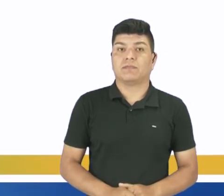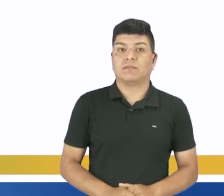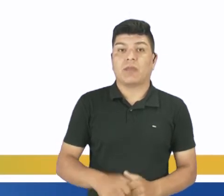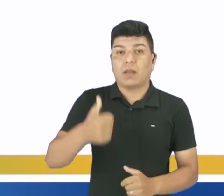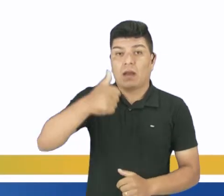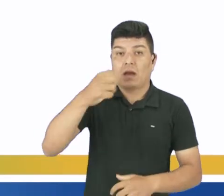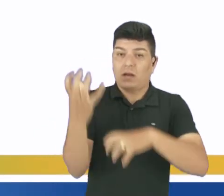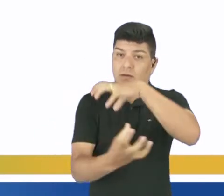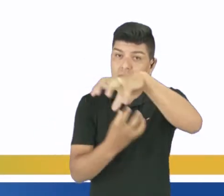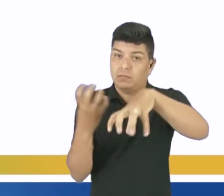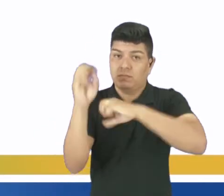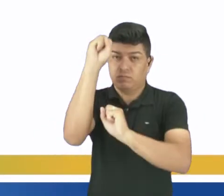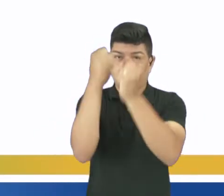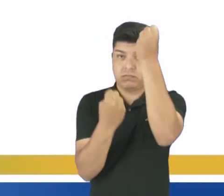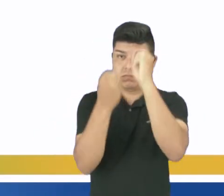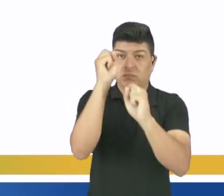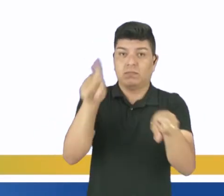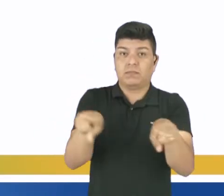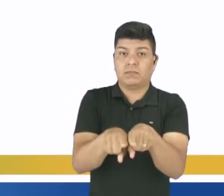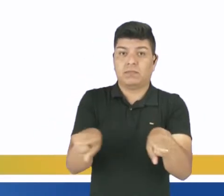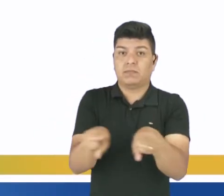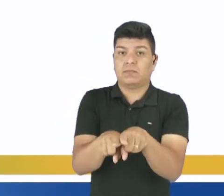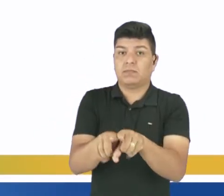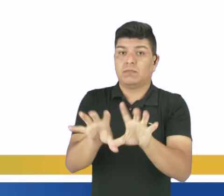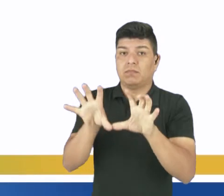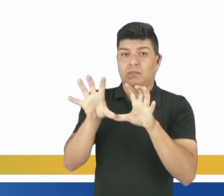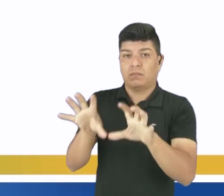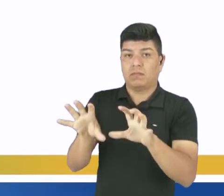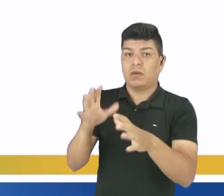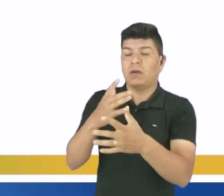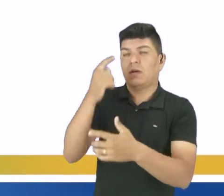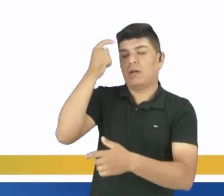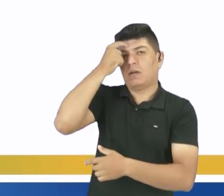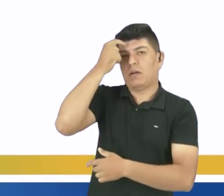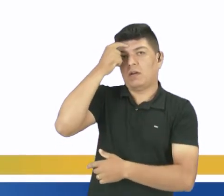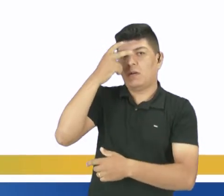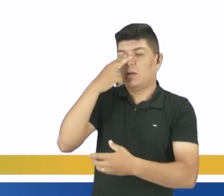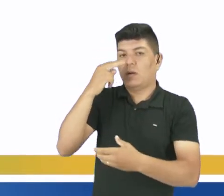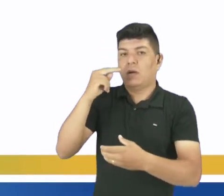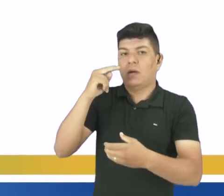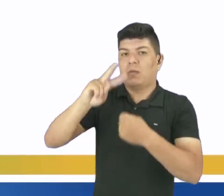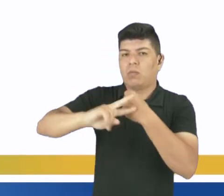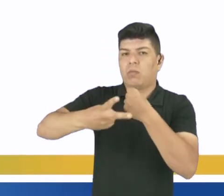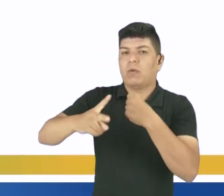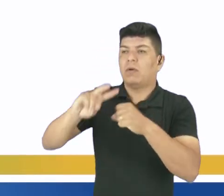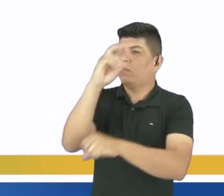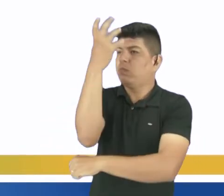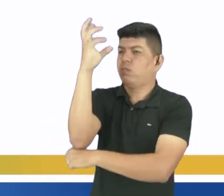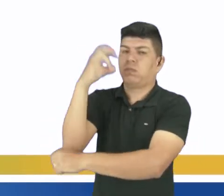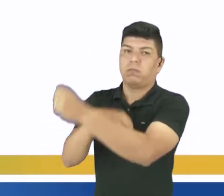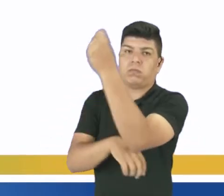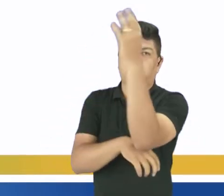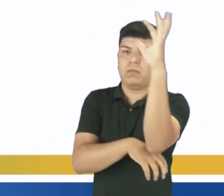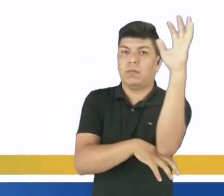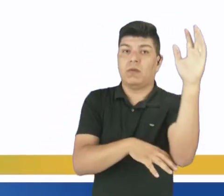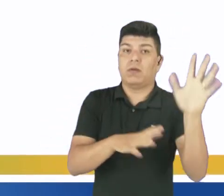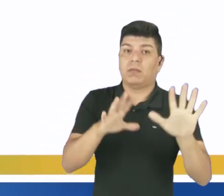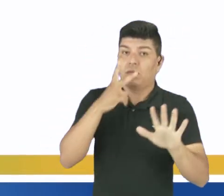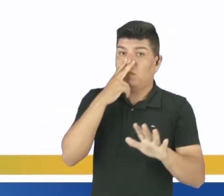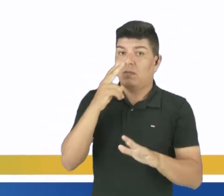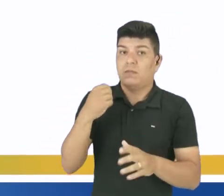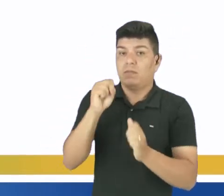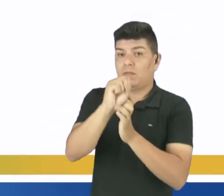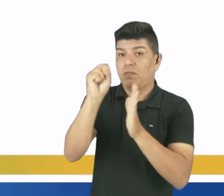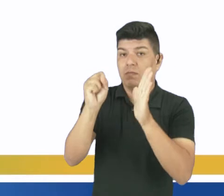A primeira Revolução Industrial também, embora alguns pensem que as consequências ambientais são típicas